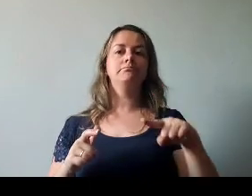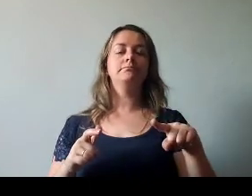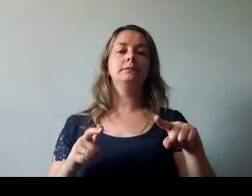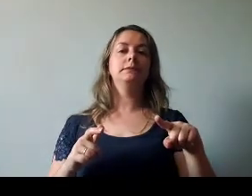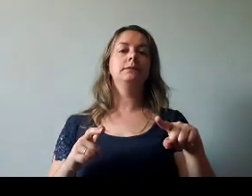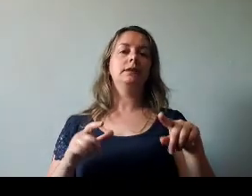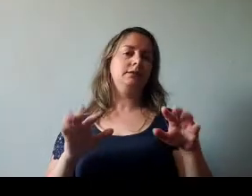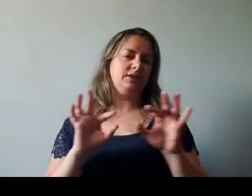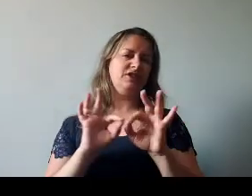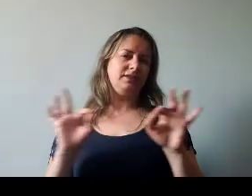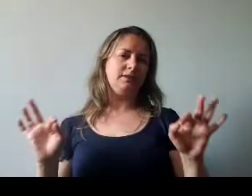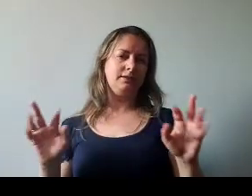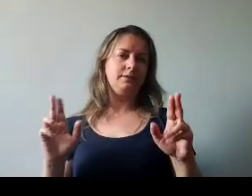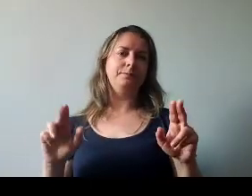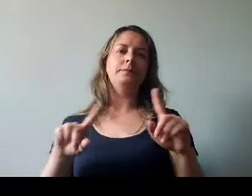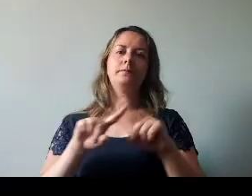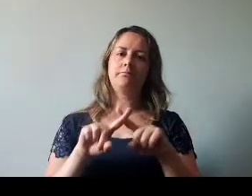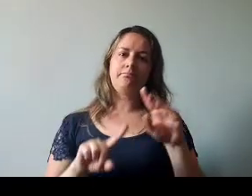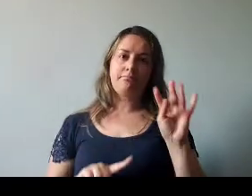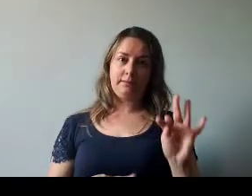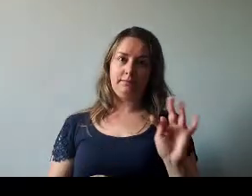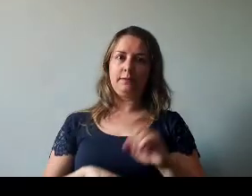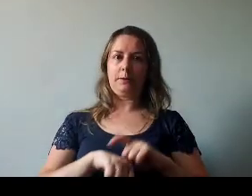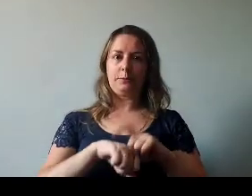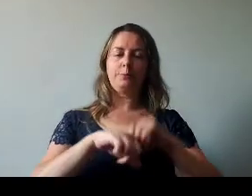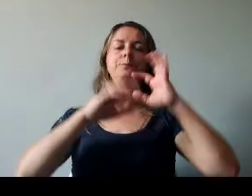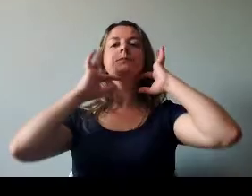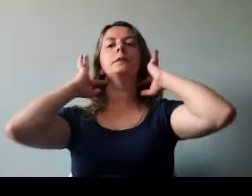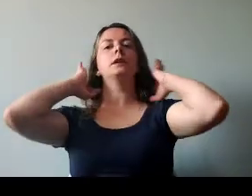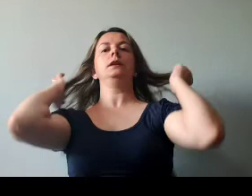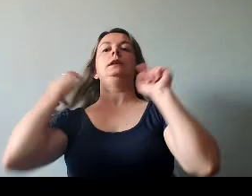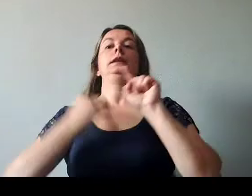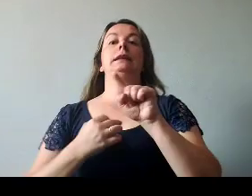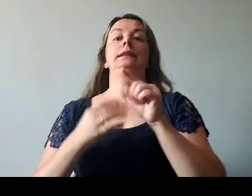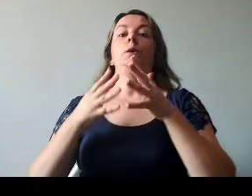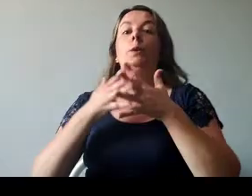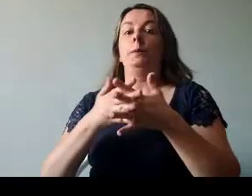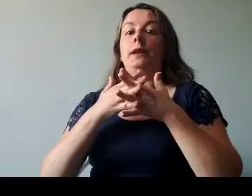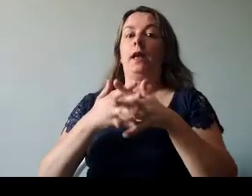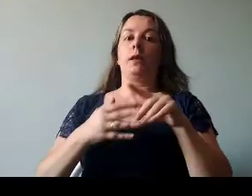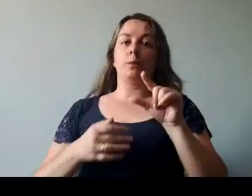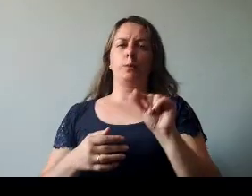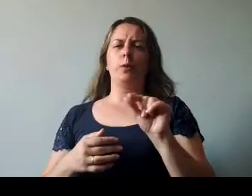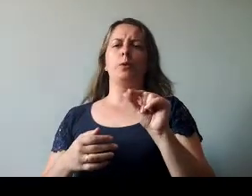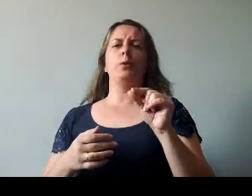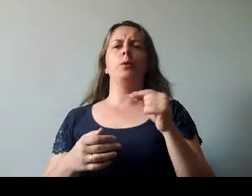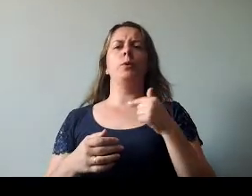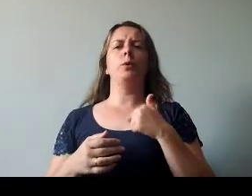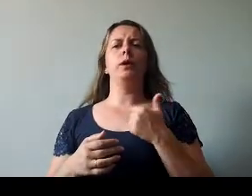tempo. Só que ele é um pouquinho mais complicado, eu não vou ficar insistindo muito nele,